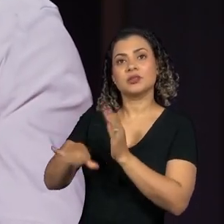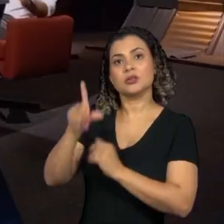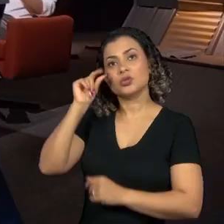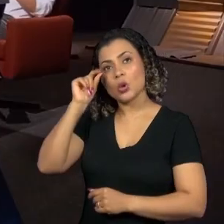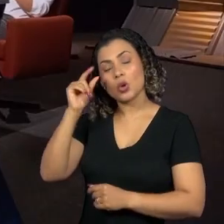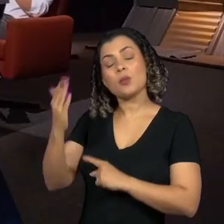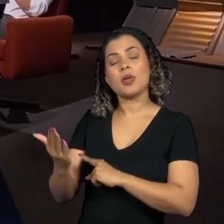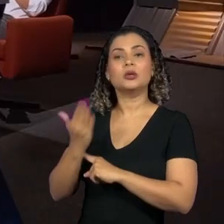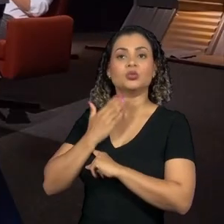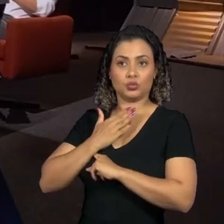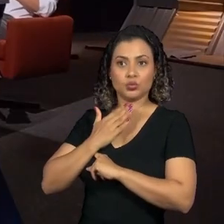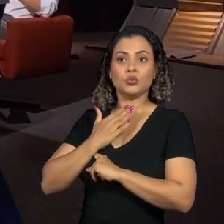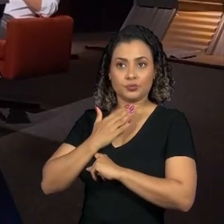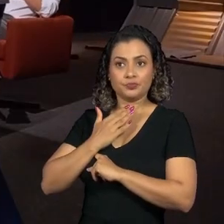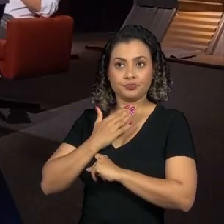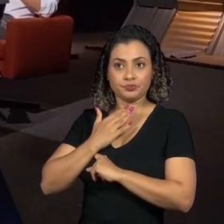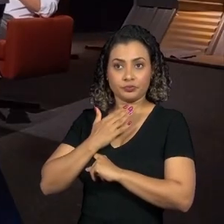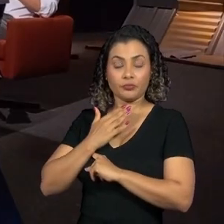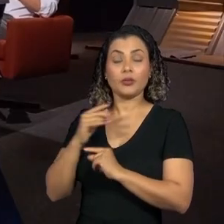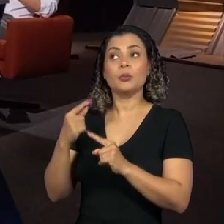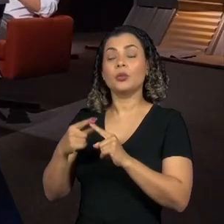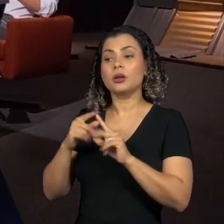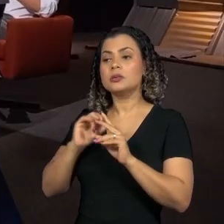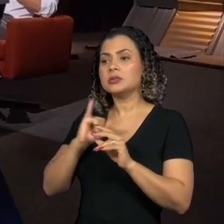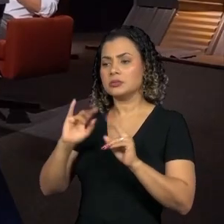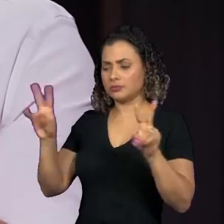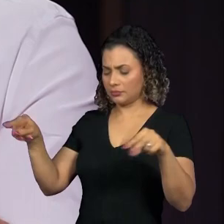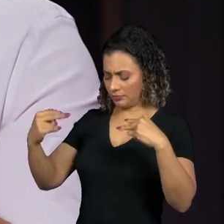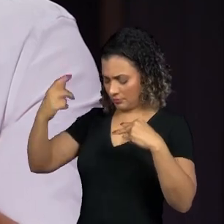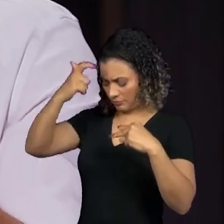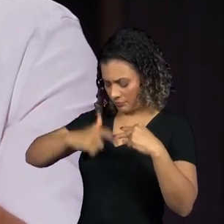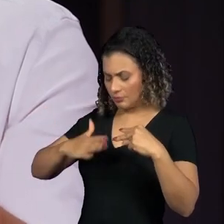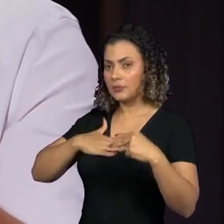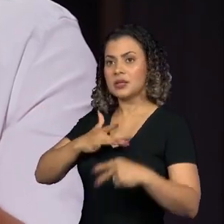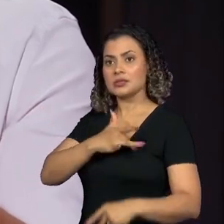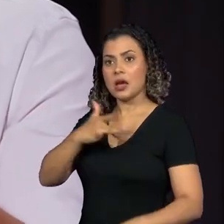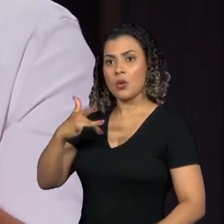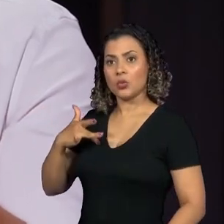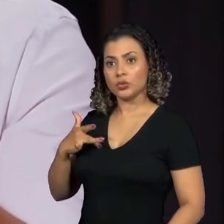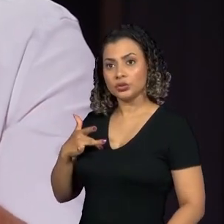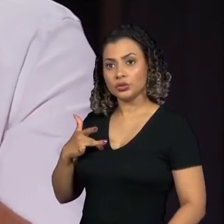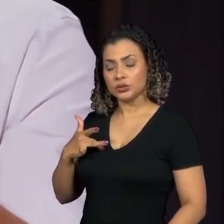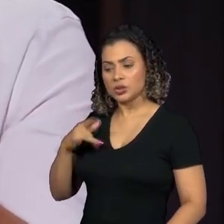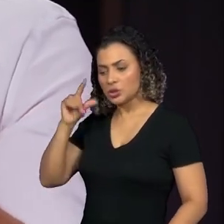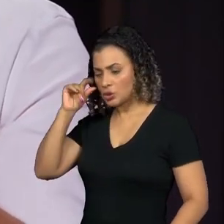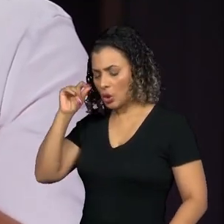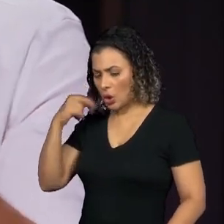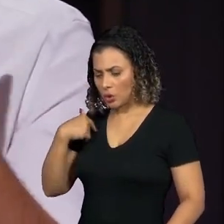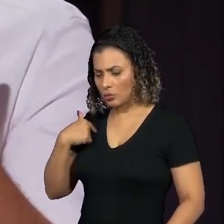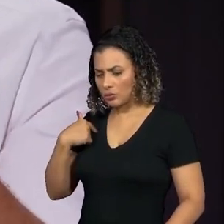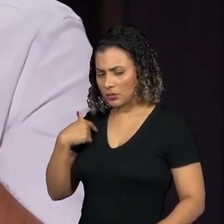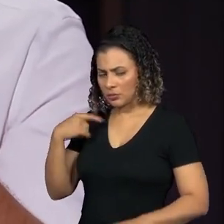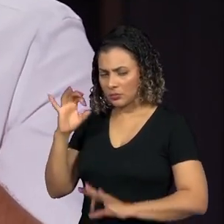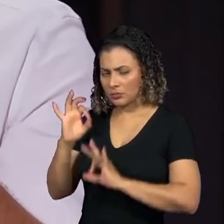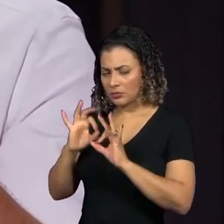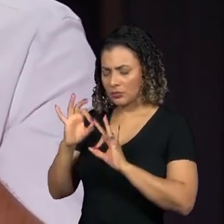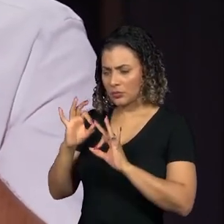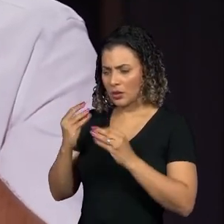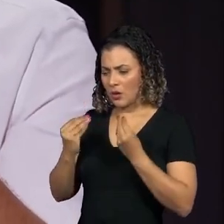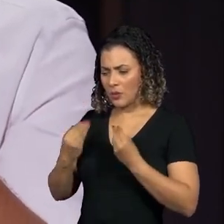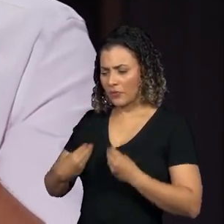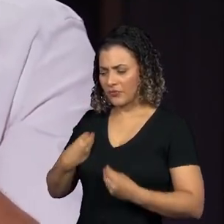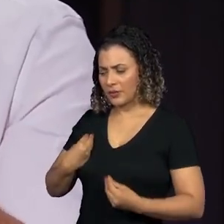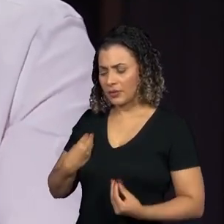que ajudou se a gente olhar para nossa saúde com essa lente do Sono sabe arrumar tua noite para arrumar o teu dia